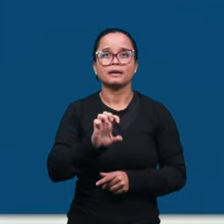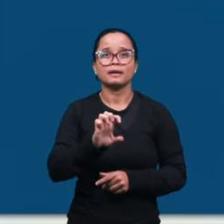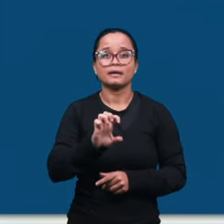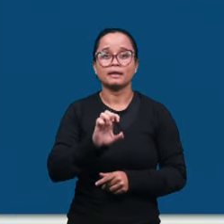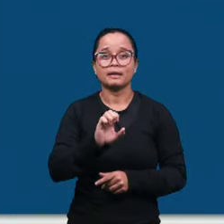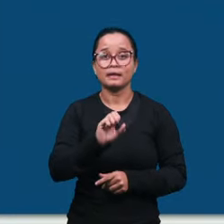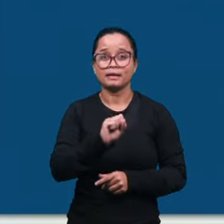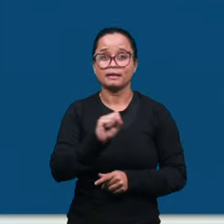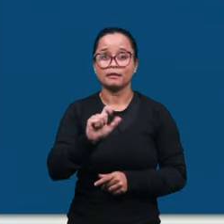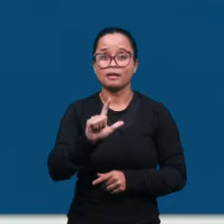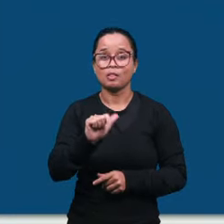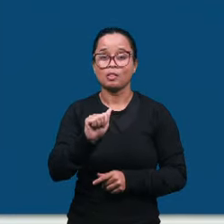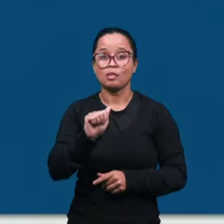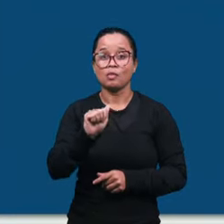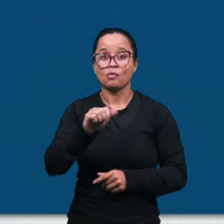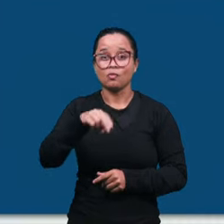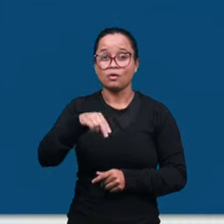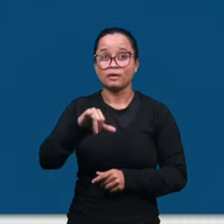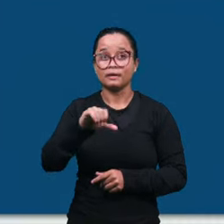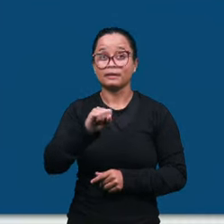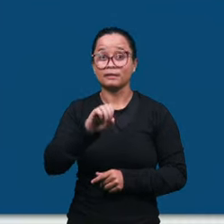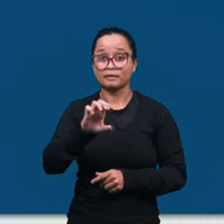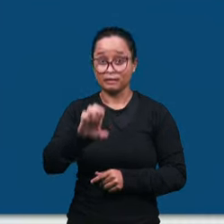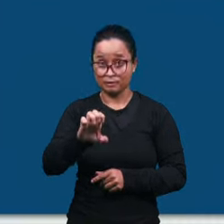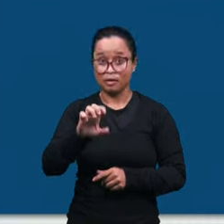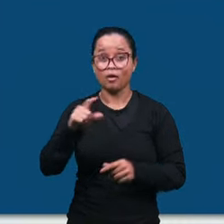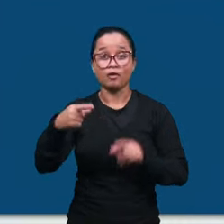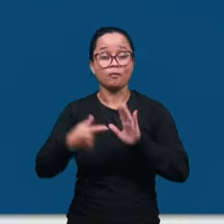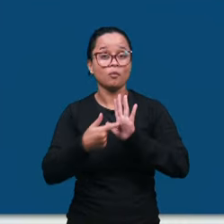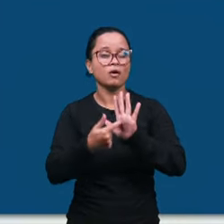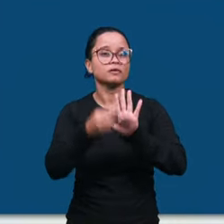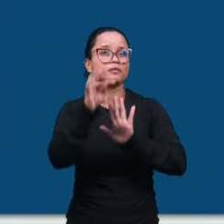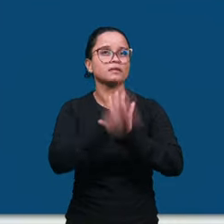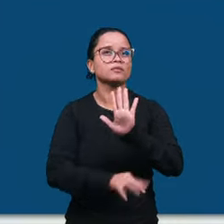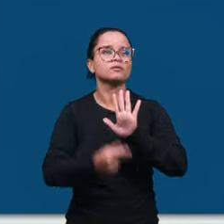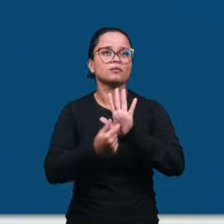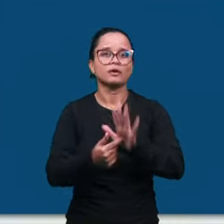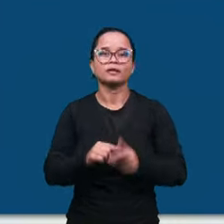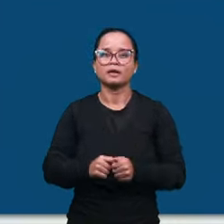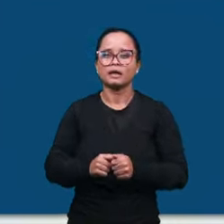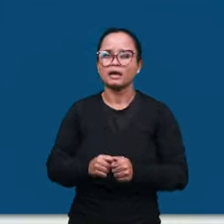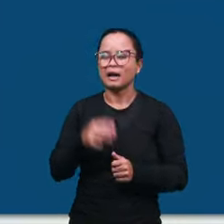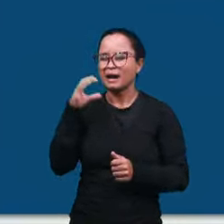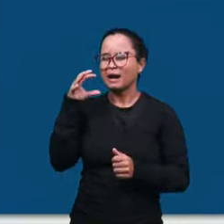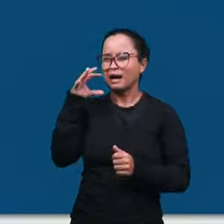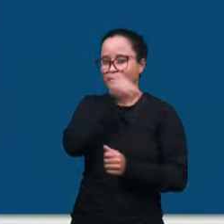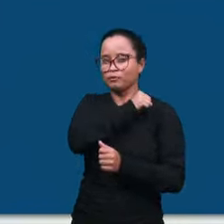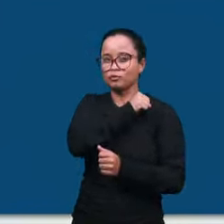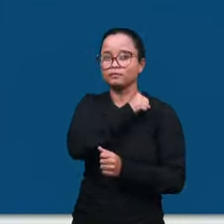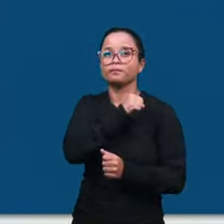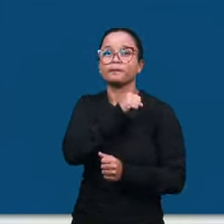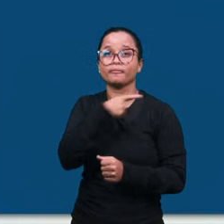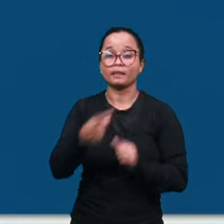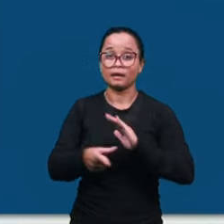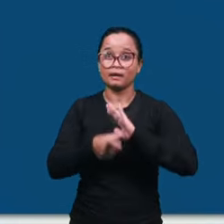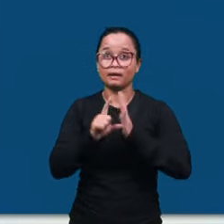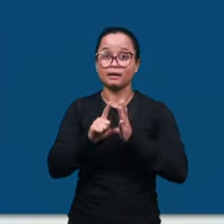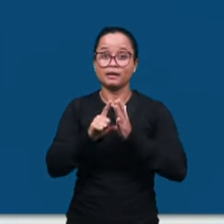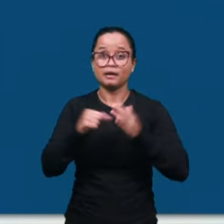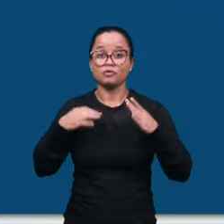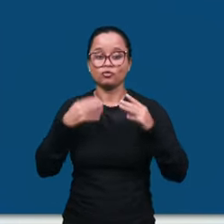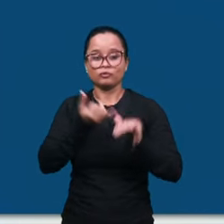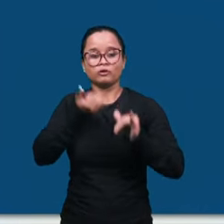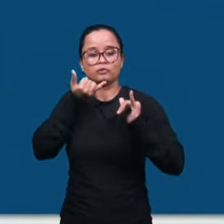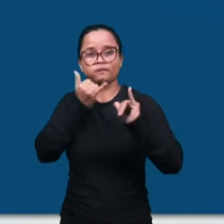Para dizer, isso. No momento, né? Num momento, num abrir e fechar de olhos, ante a última trombeta, porque a trombeta